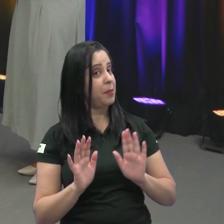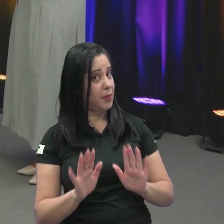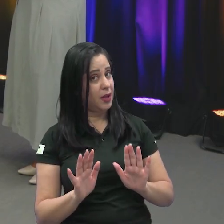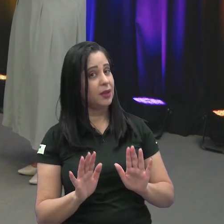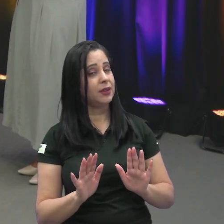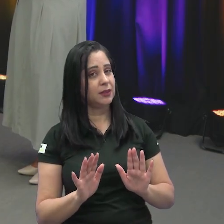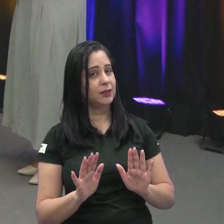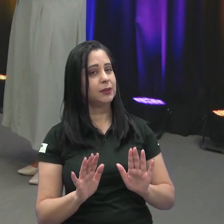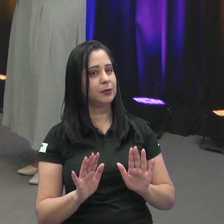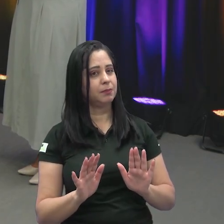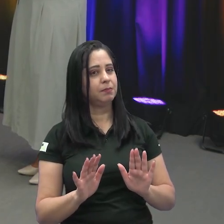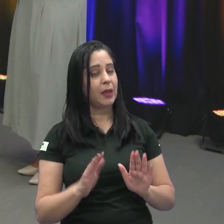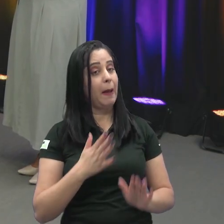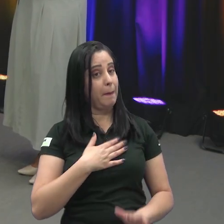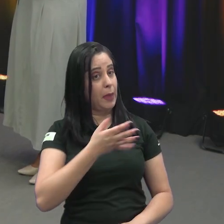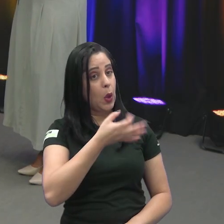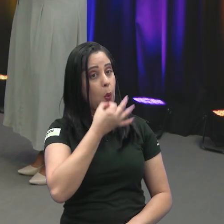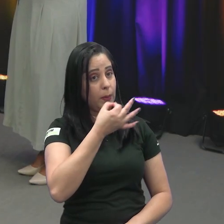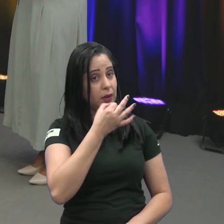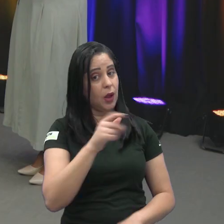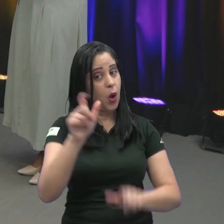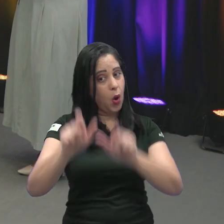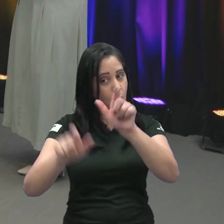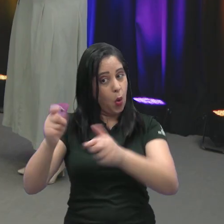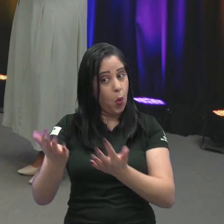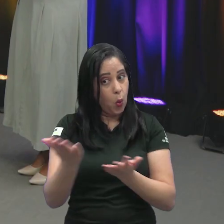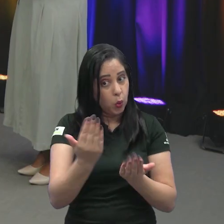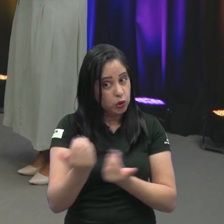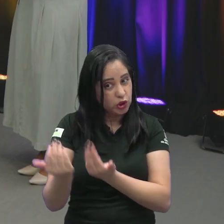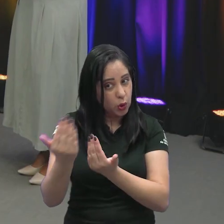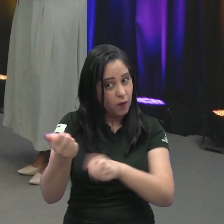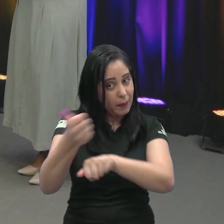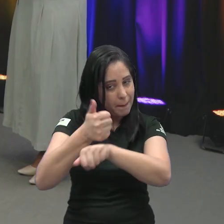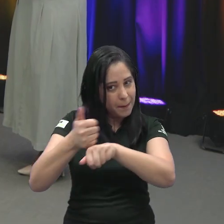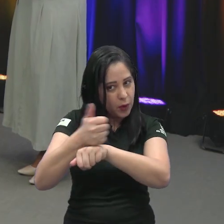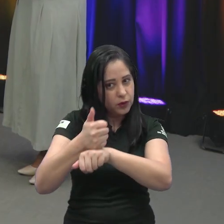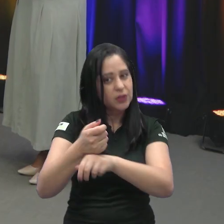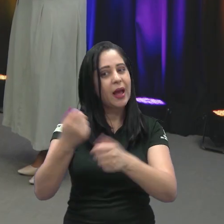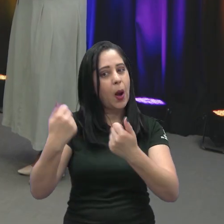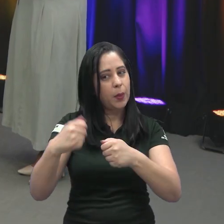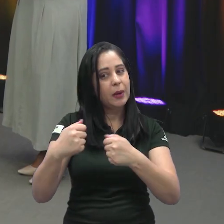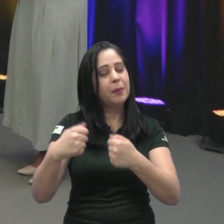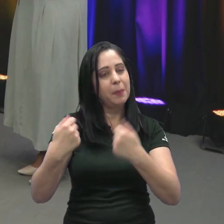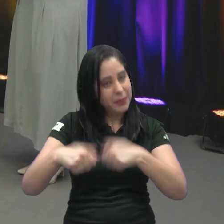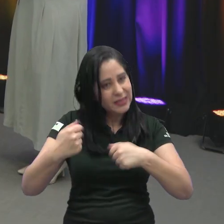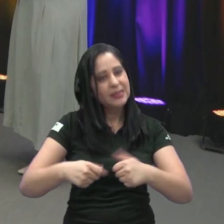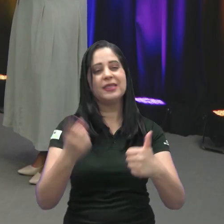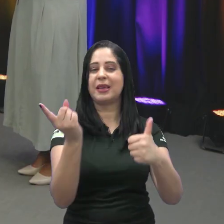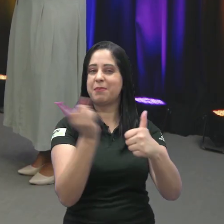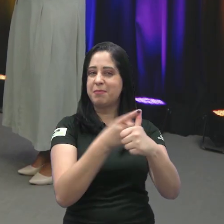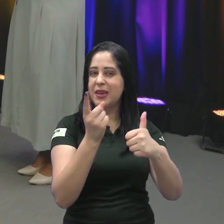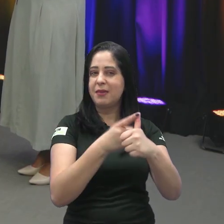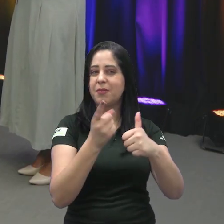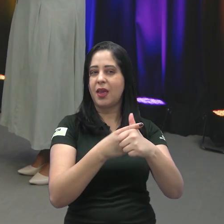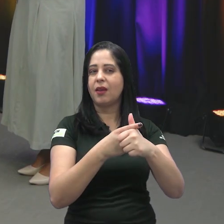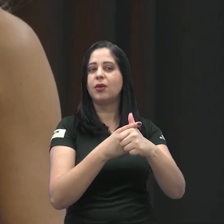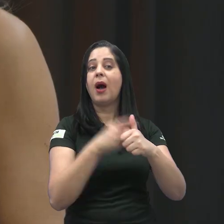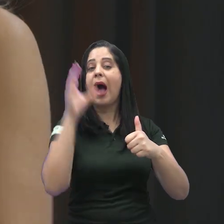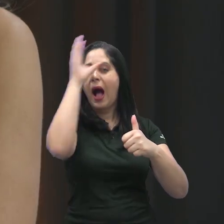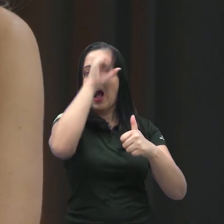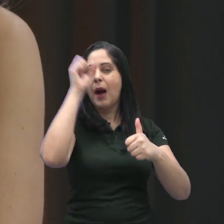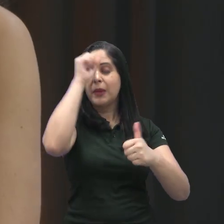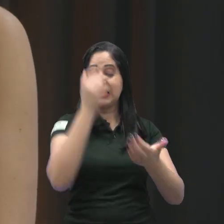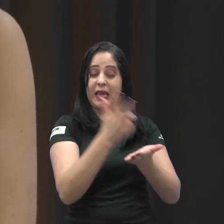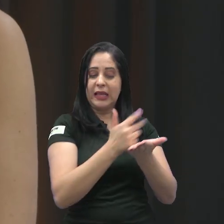Mas aí eu acredito que eles devam se inspirar com o passado, o tradicional, né? E fala pra gente, o que você